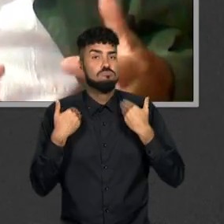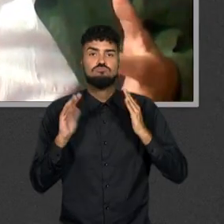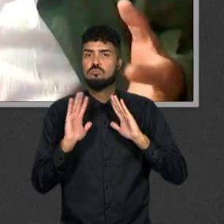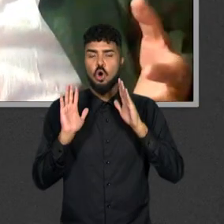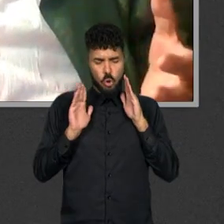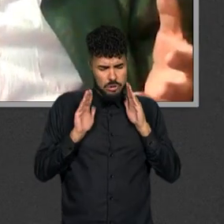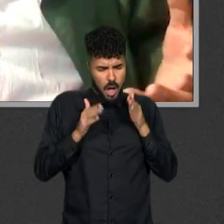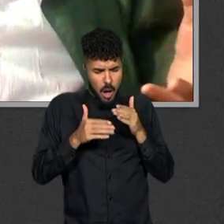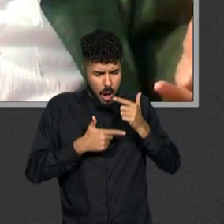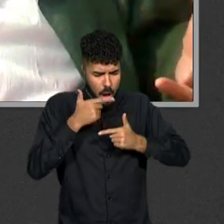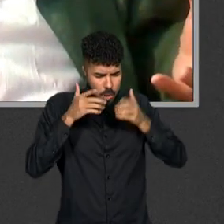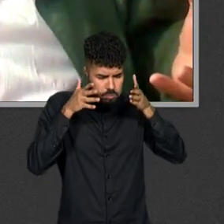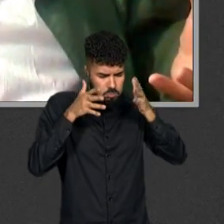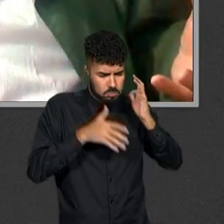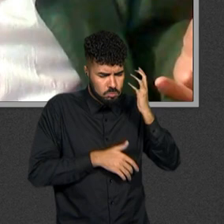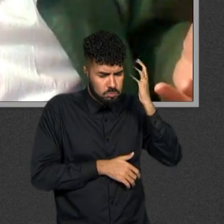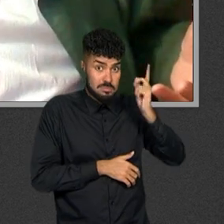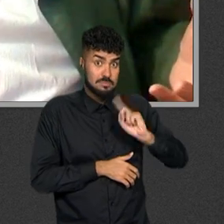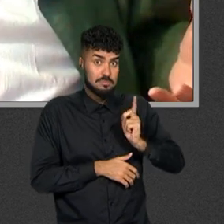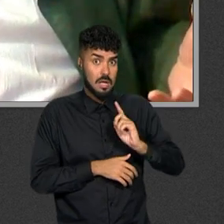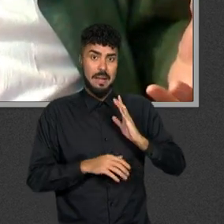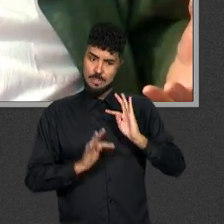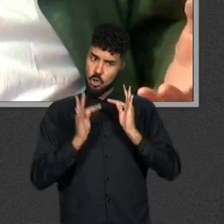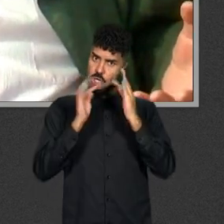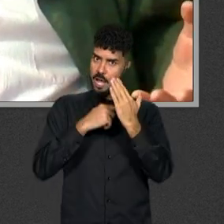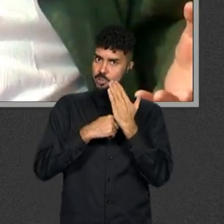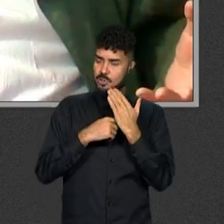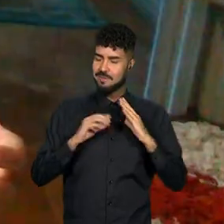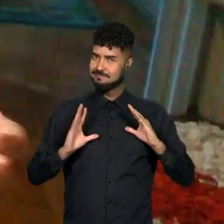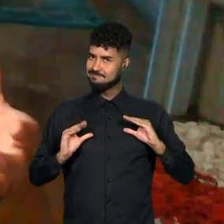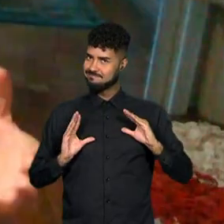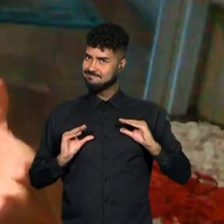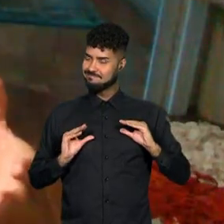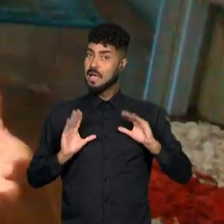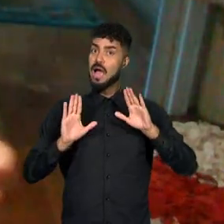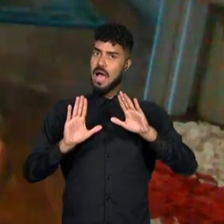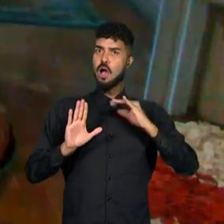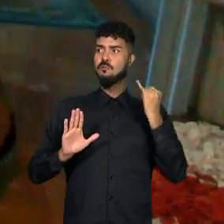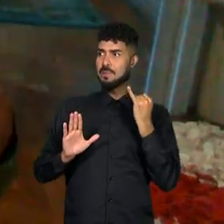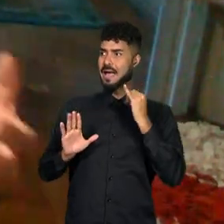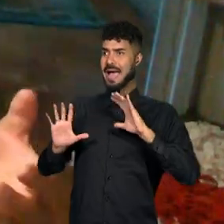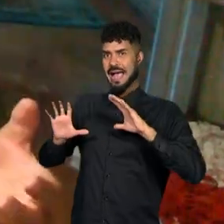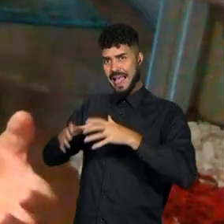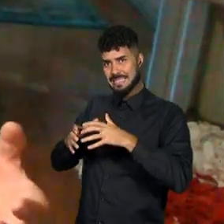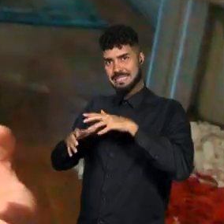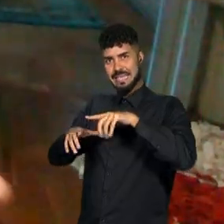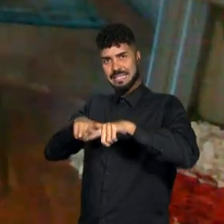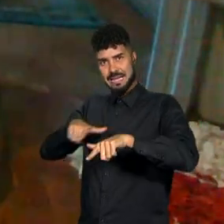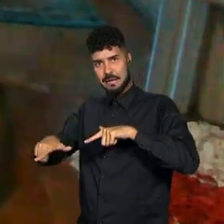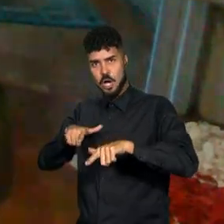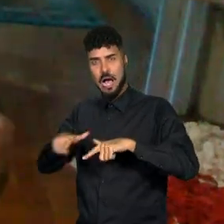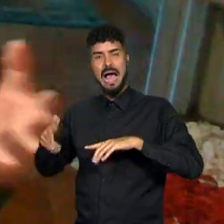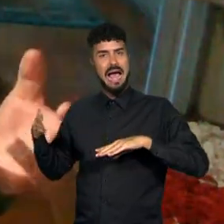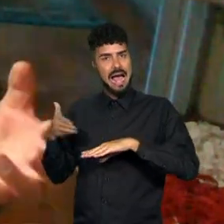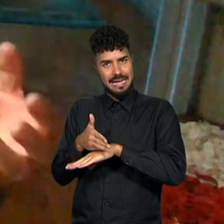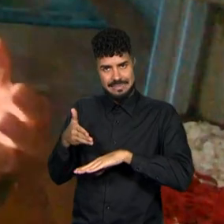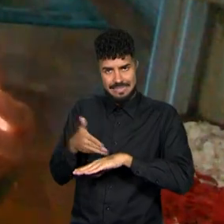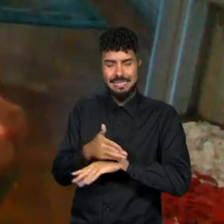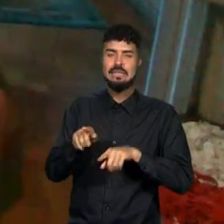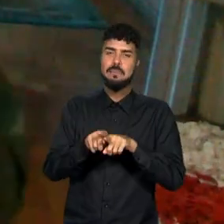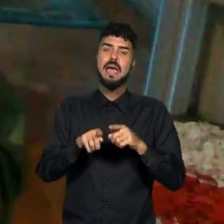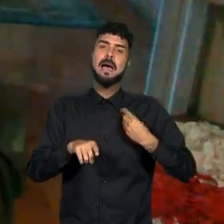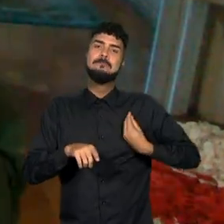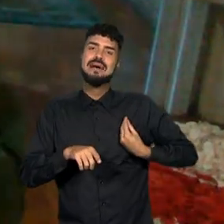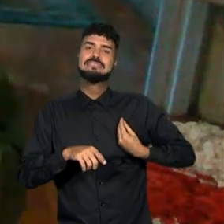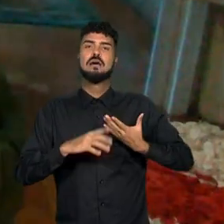é fundamental que a classe trabalhadora, não é, tenha acesso e participe da produção do